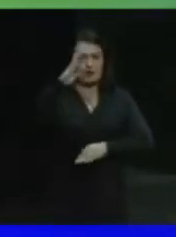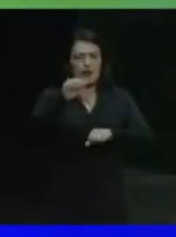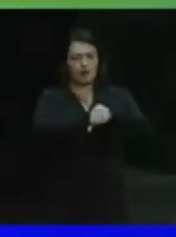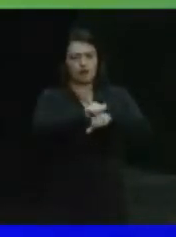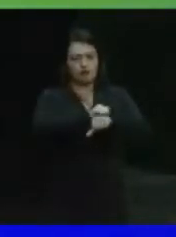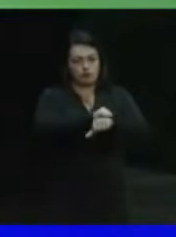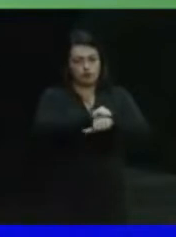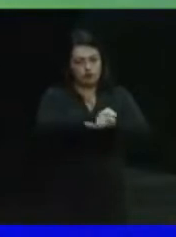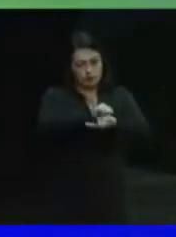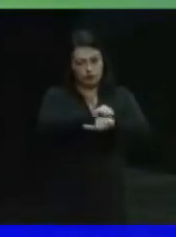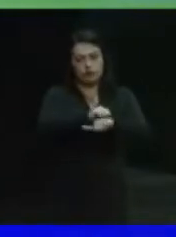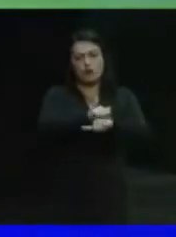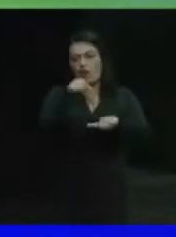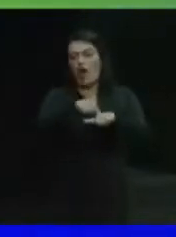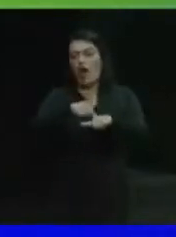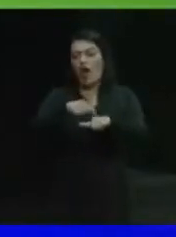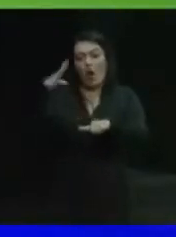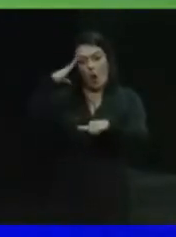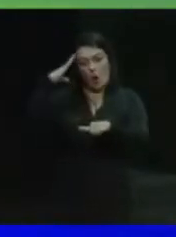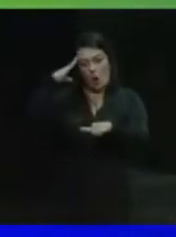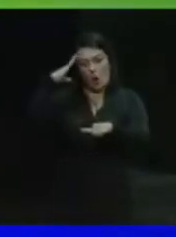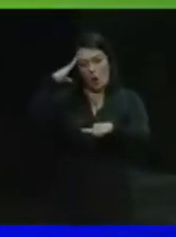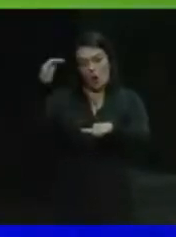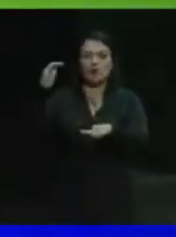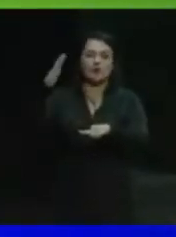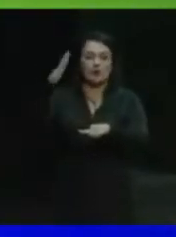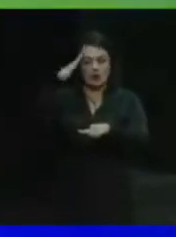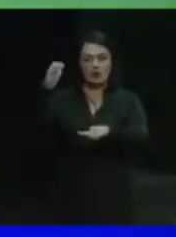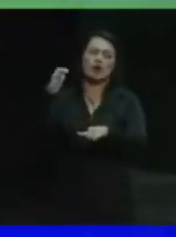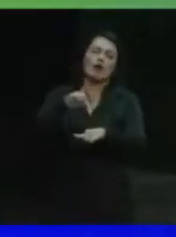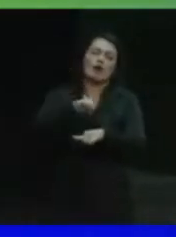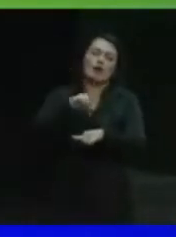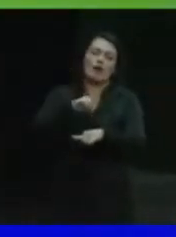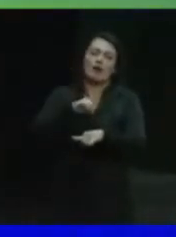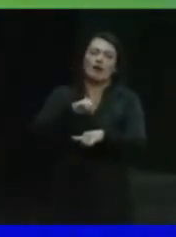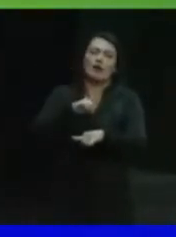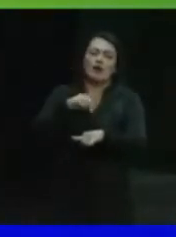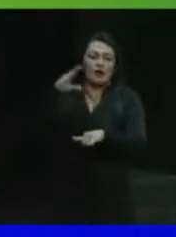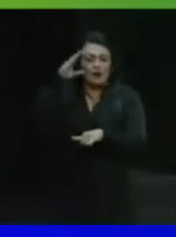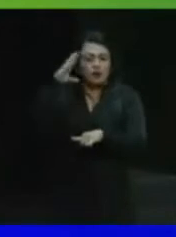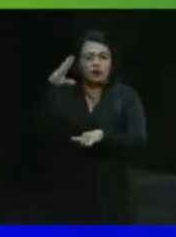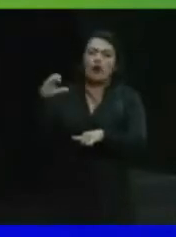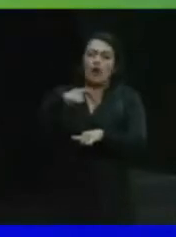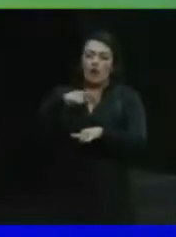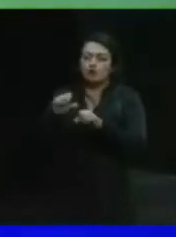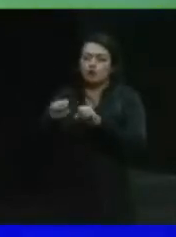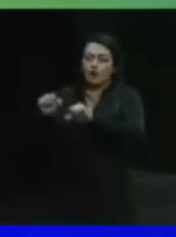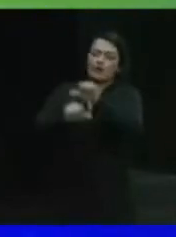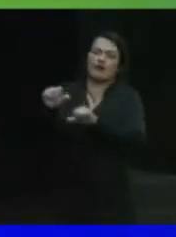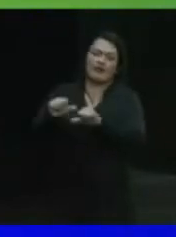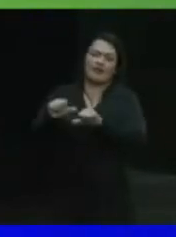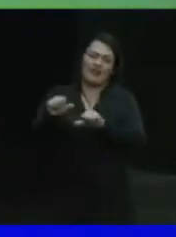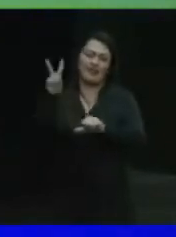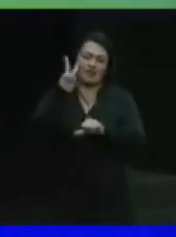Curitiba. Foi um momento histórico. Quebramos a impunidade da grande corrupção, de